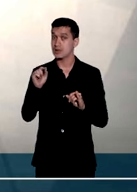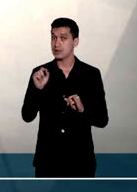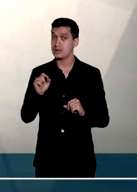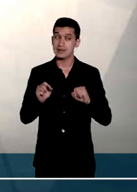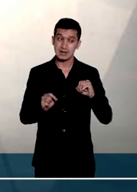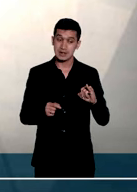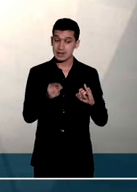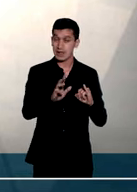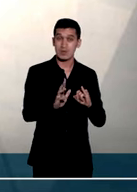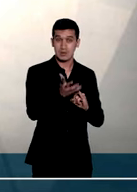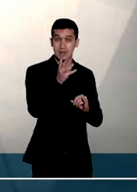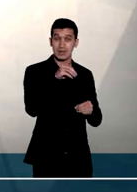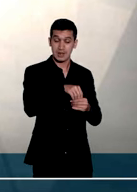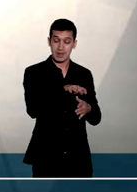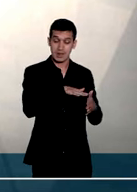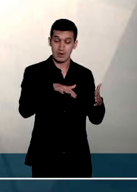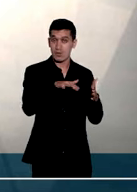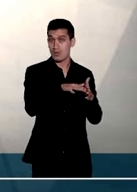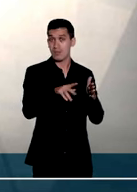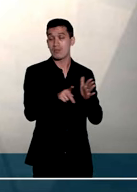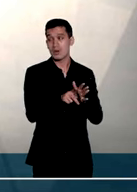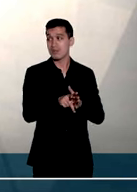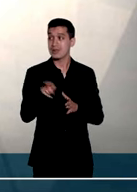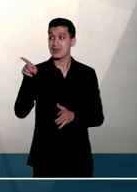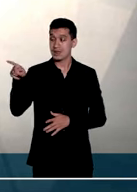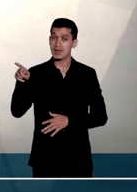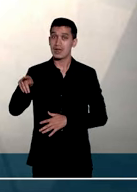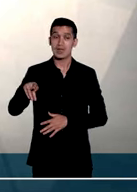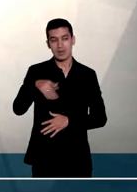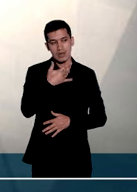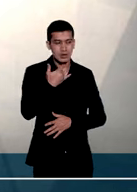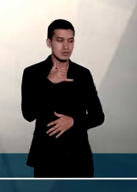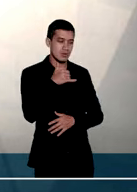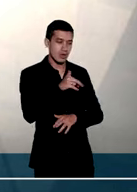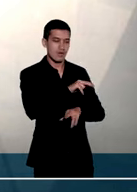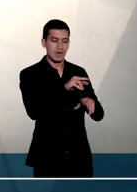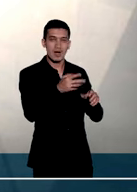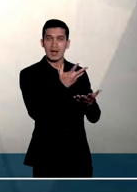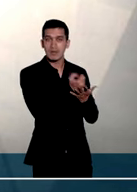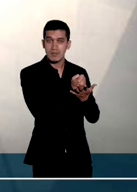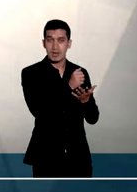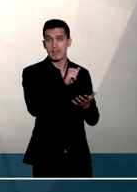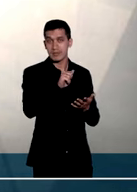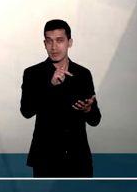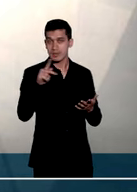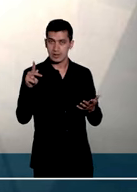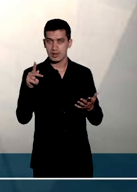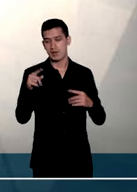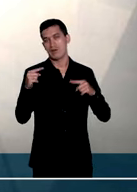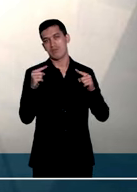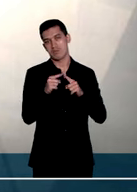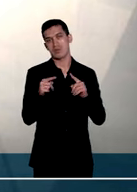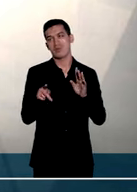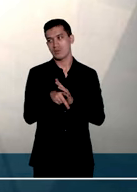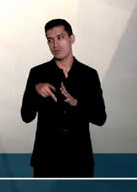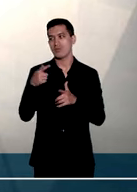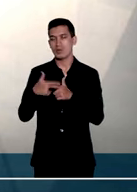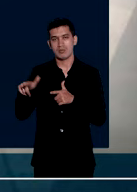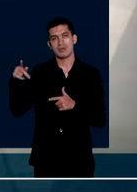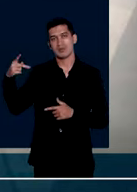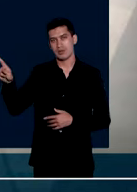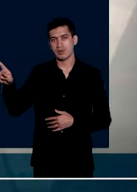ocorrer dentro da órbita de atuação do fornecedor ele se equipara ao fortuito interno sendo absorvido pelo risco da